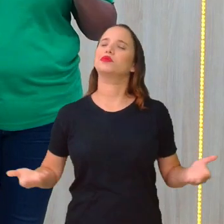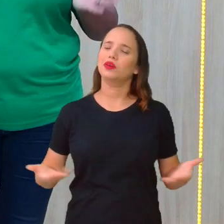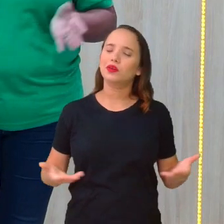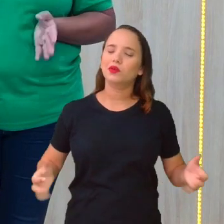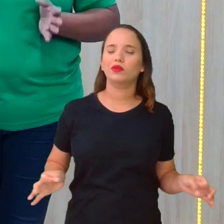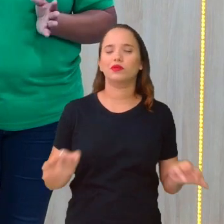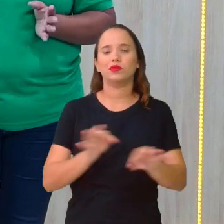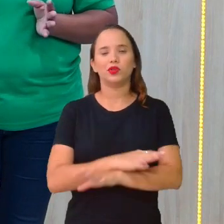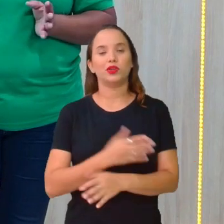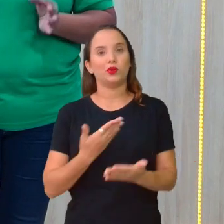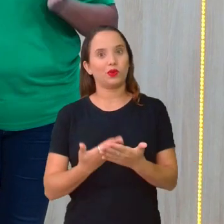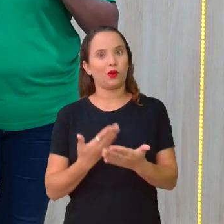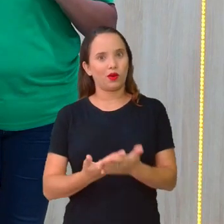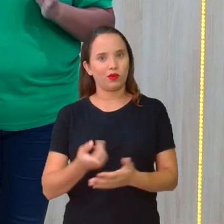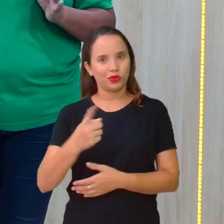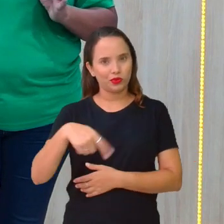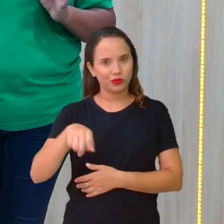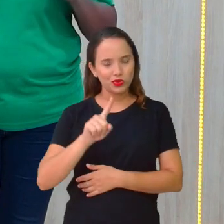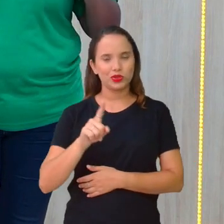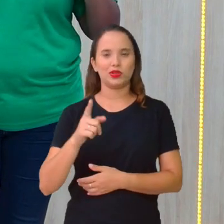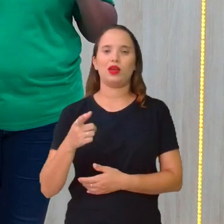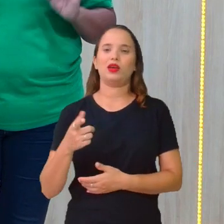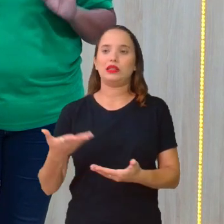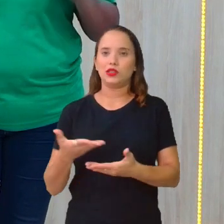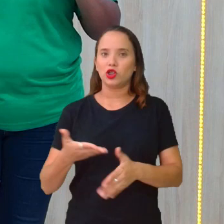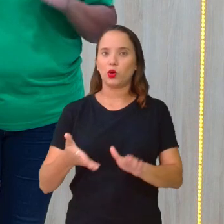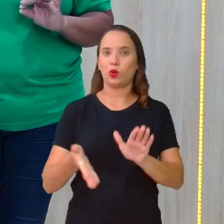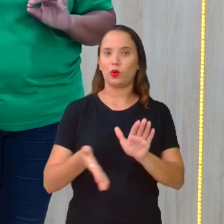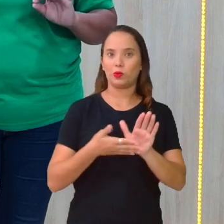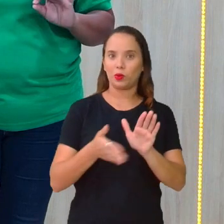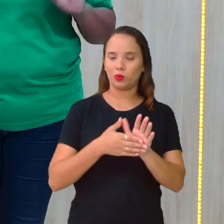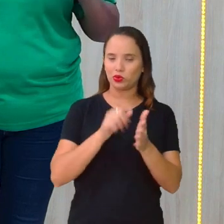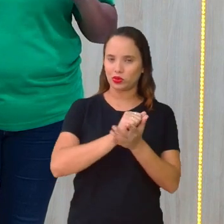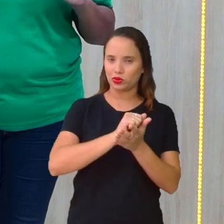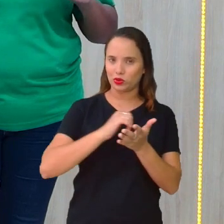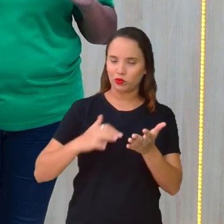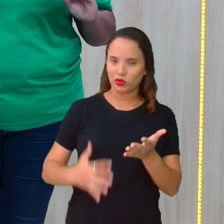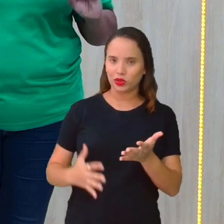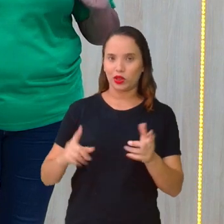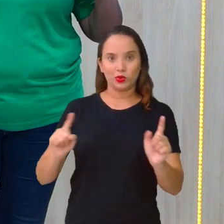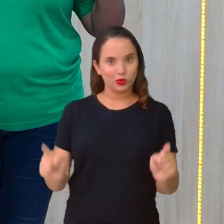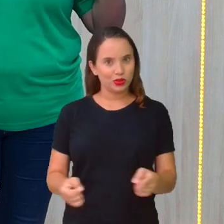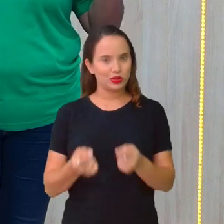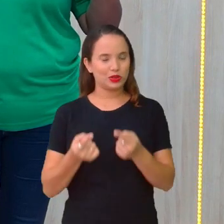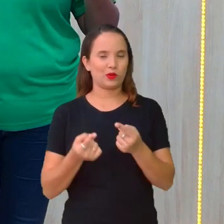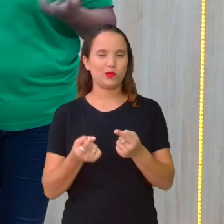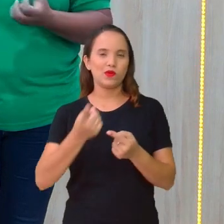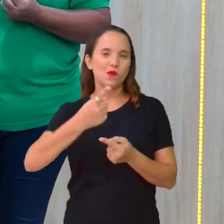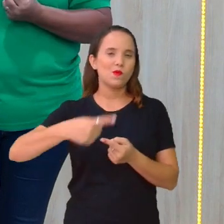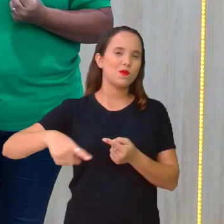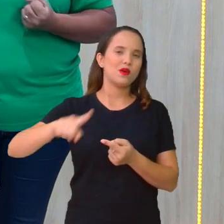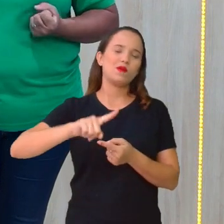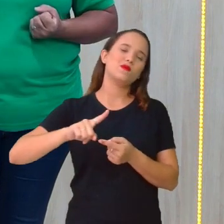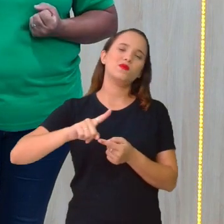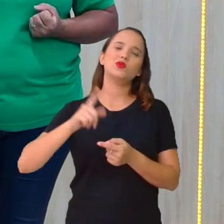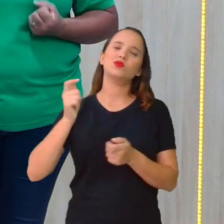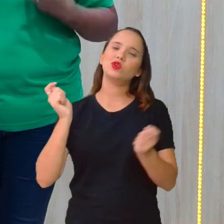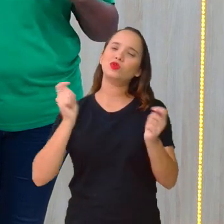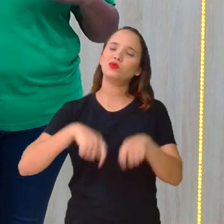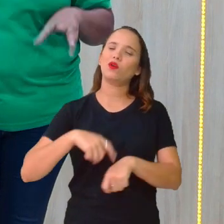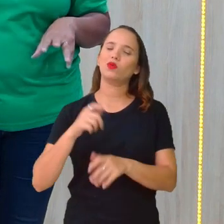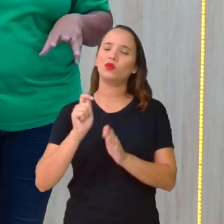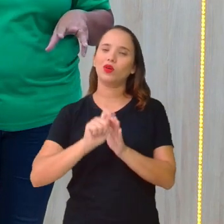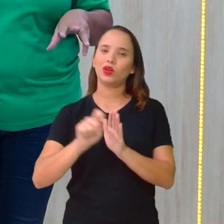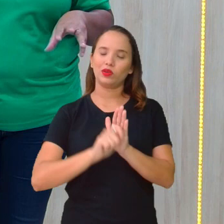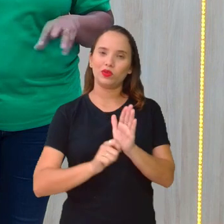aula e agora é com vocês. Vou deixar aí aquela nossa atividadezinha, né, o nosso desafio, para que vocês possam fazer o exercício